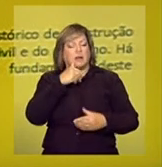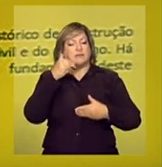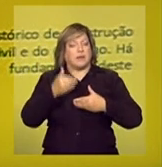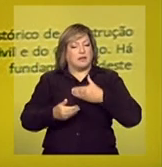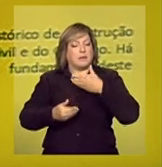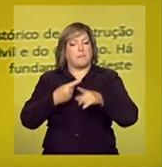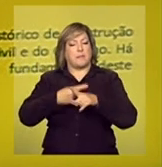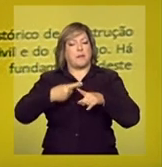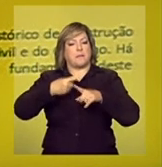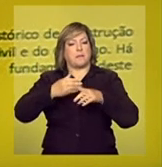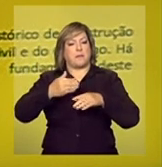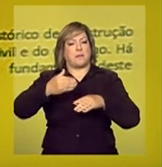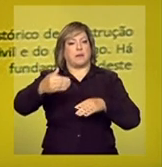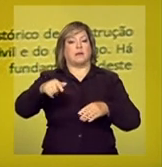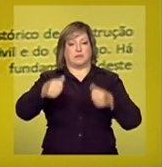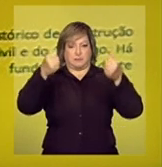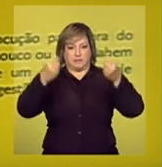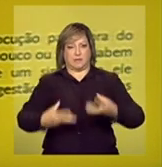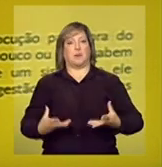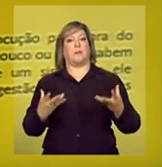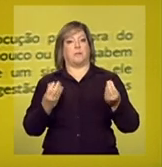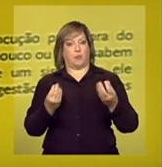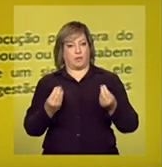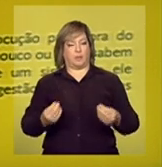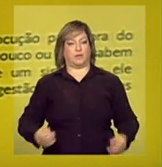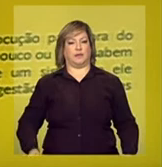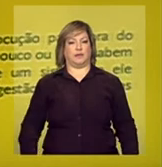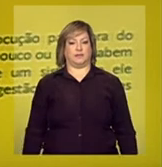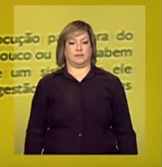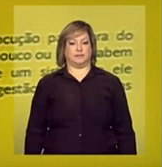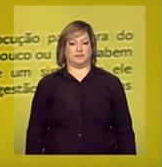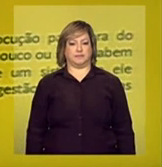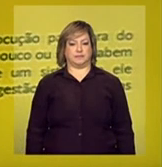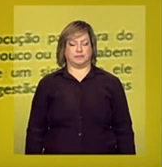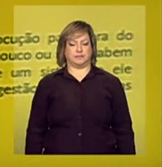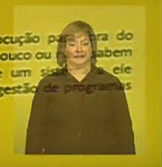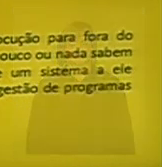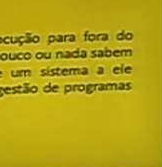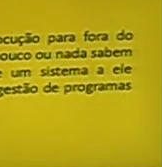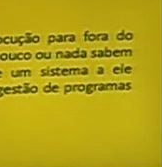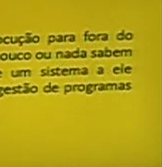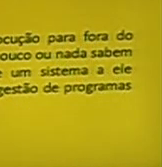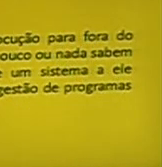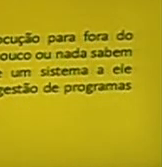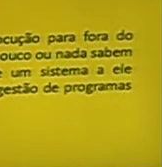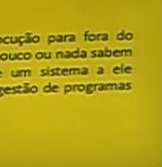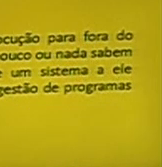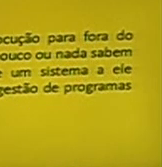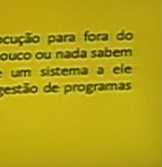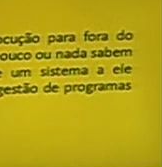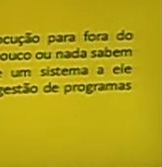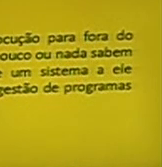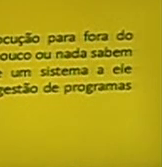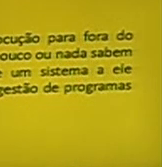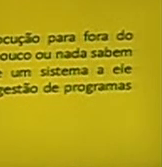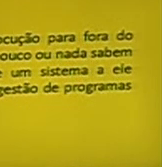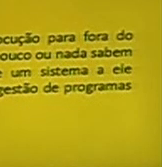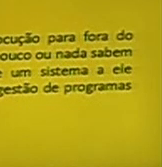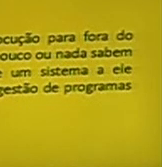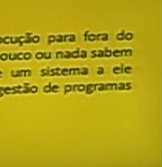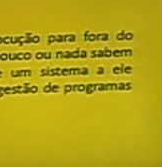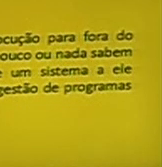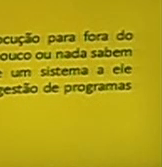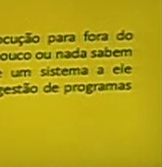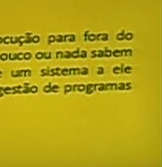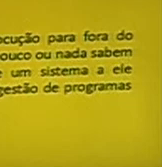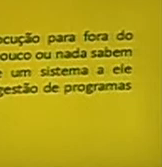bem claro também nas falas. Há dificuldades de compreender a implementação do sistema, isso também